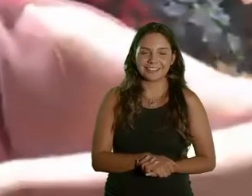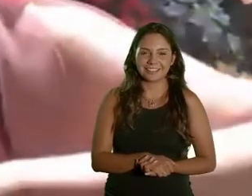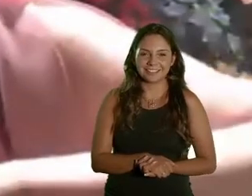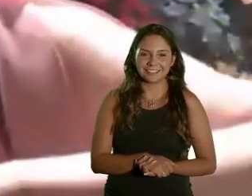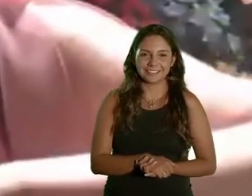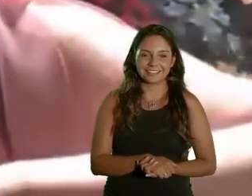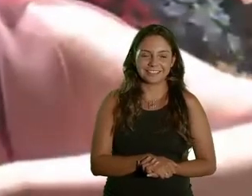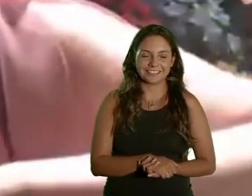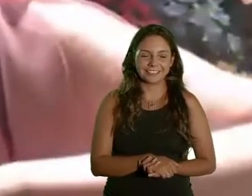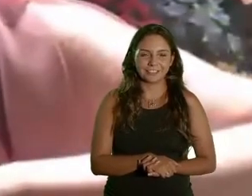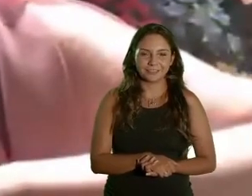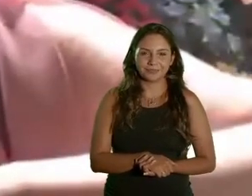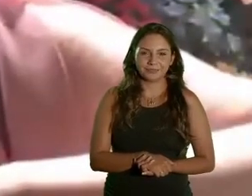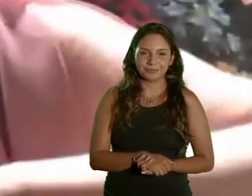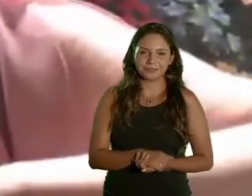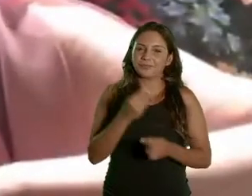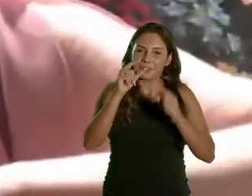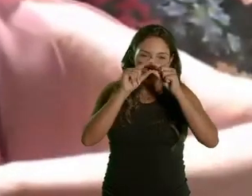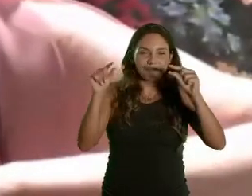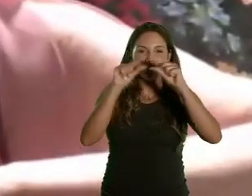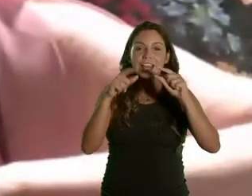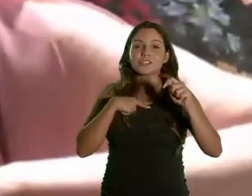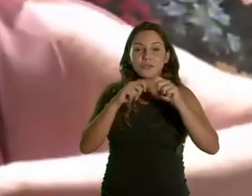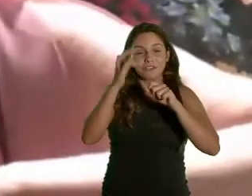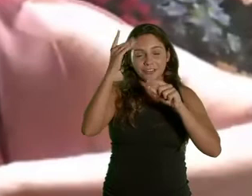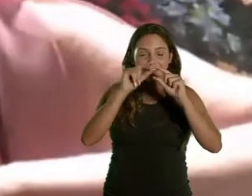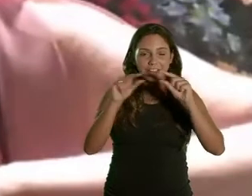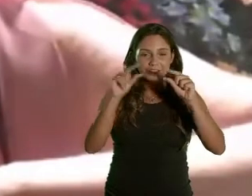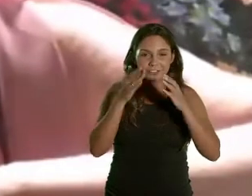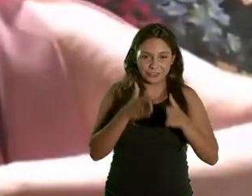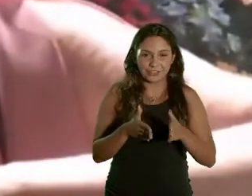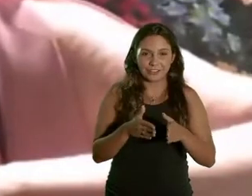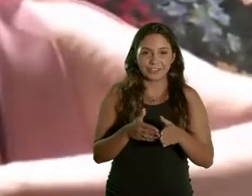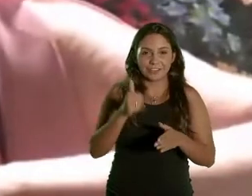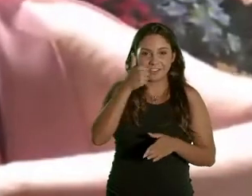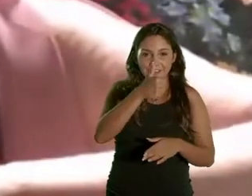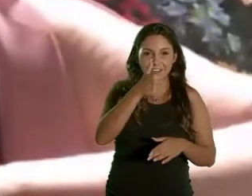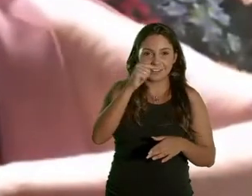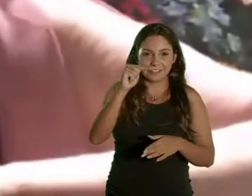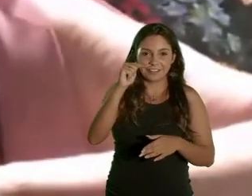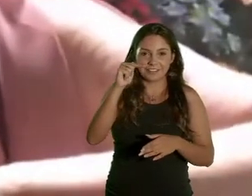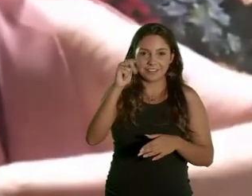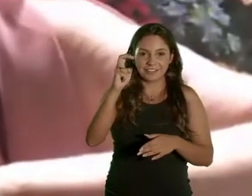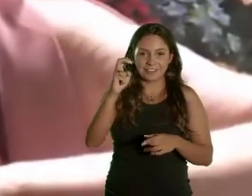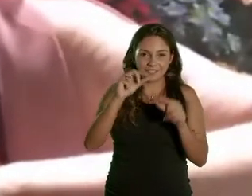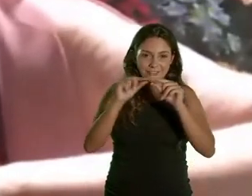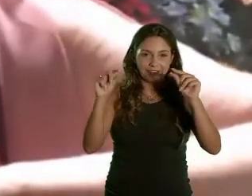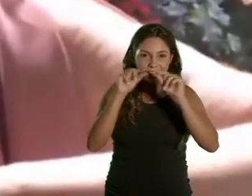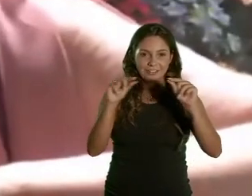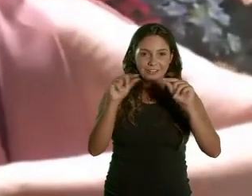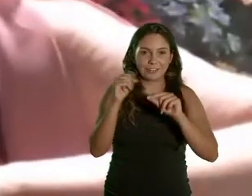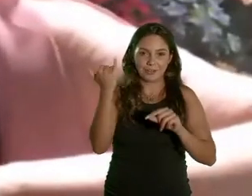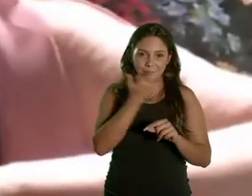várias vezes, fiz muito verso. Uma vez, numa festa, cheguei a fazer 175. Eu sei porque